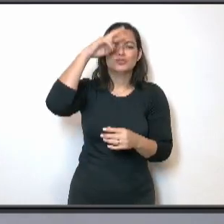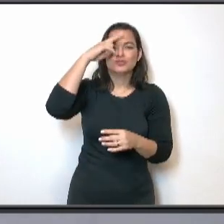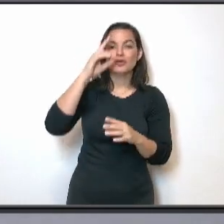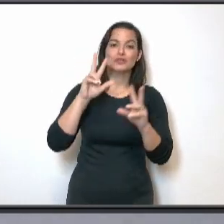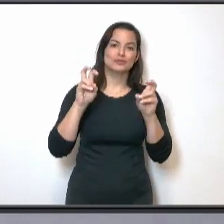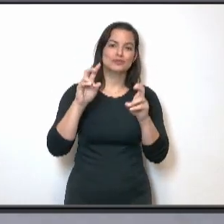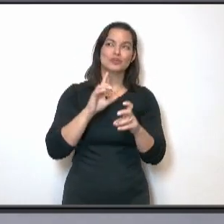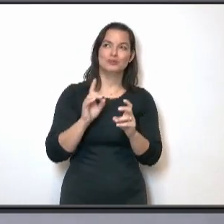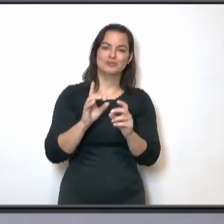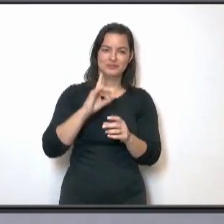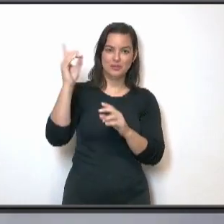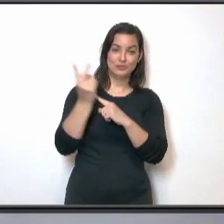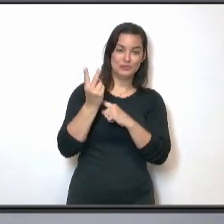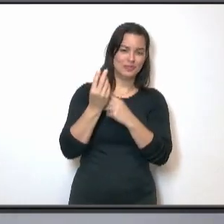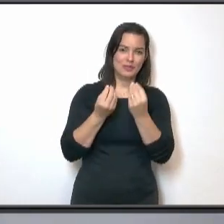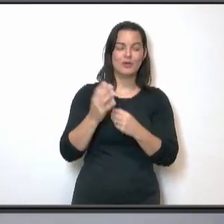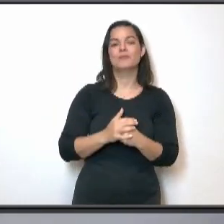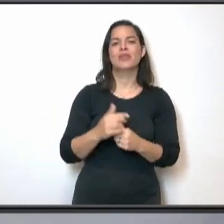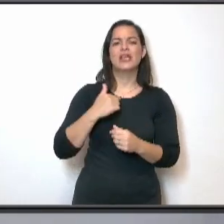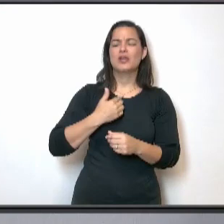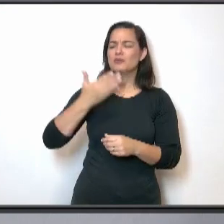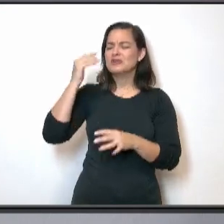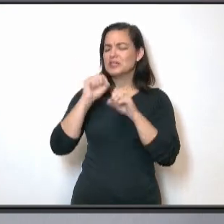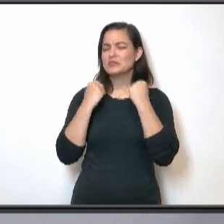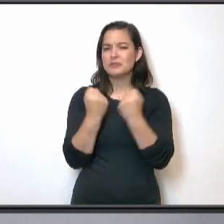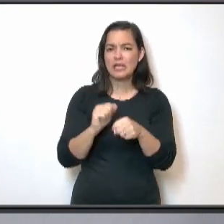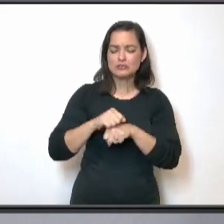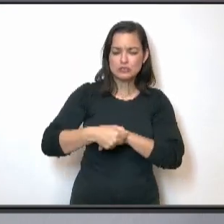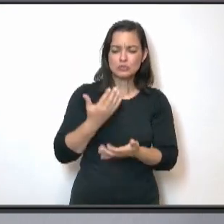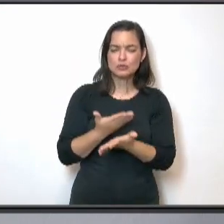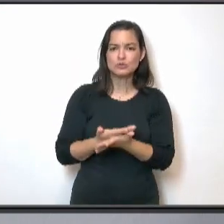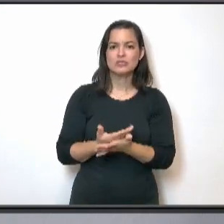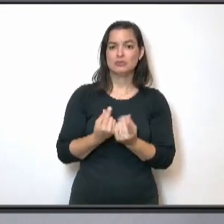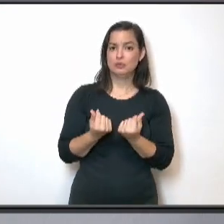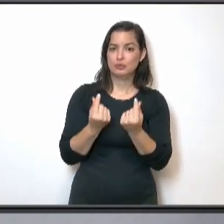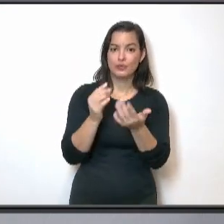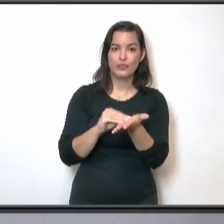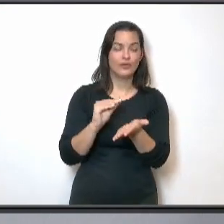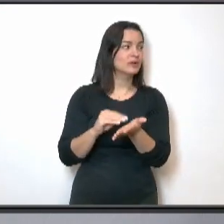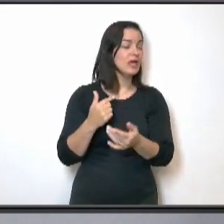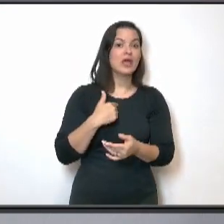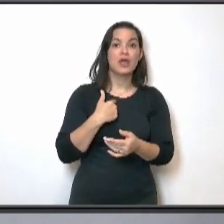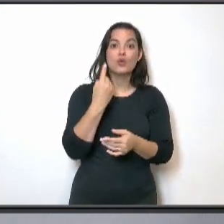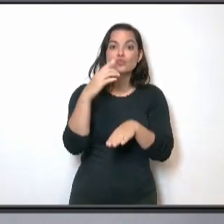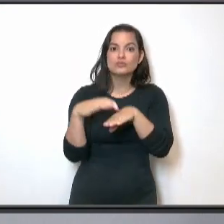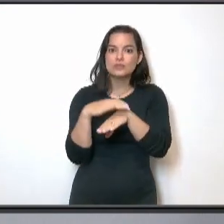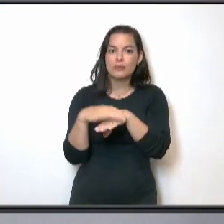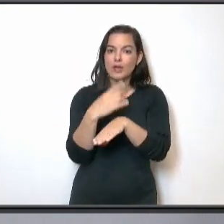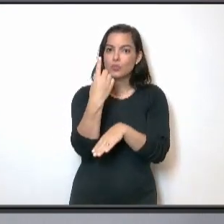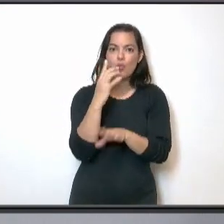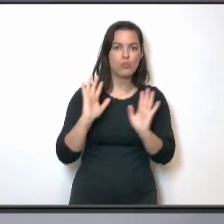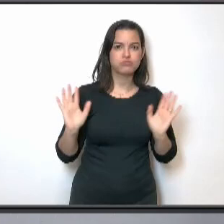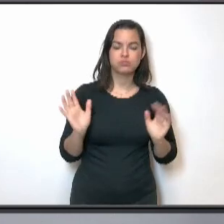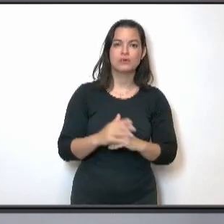uma situação financeira difícil, gente. E eu tinha um par de sapatos nessa época.